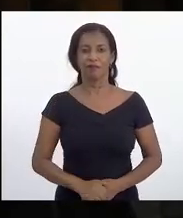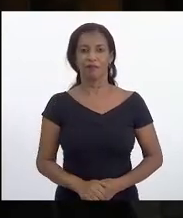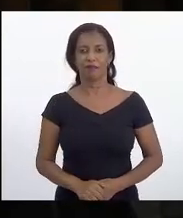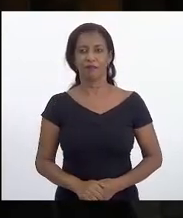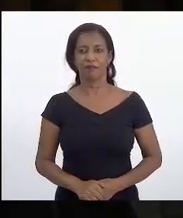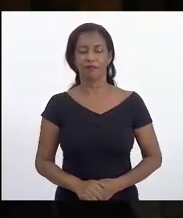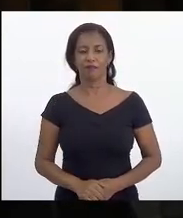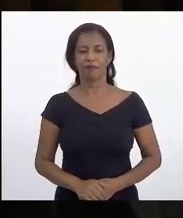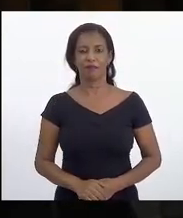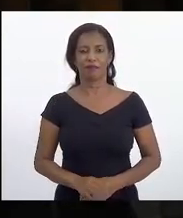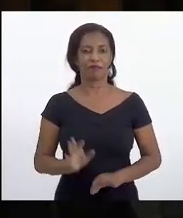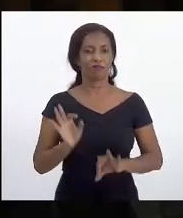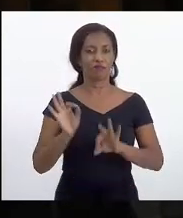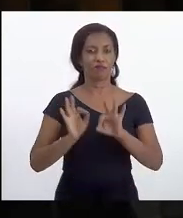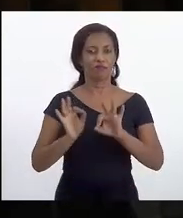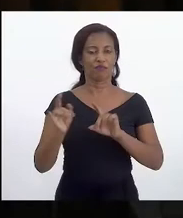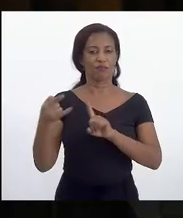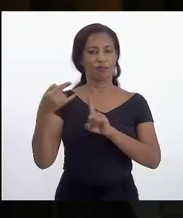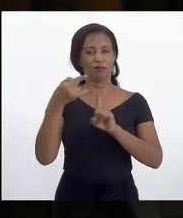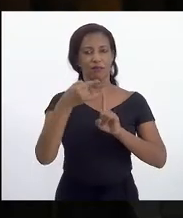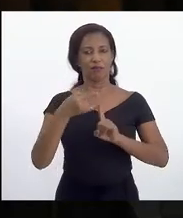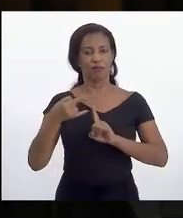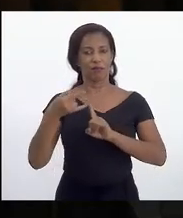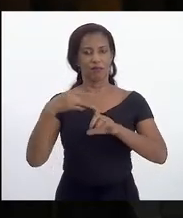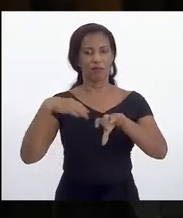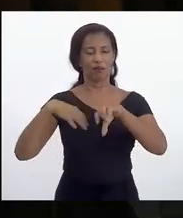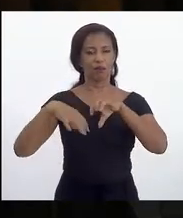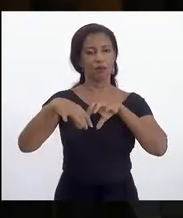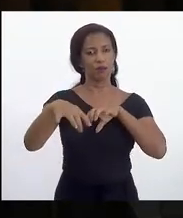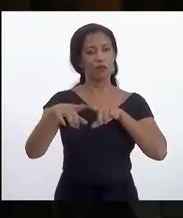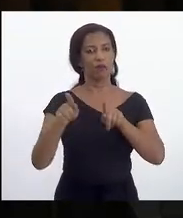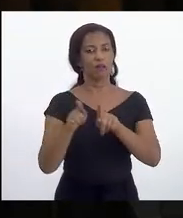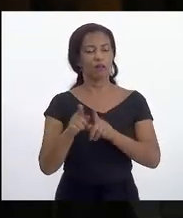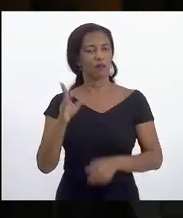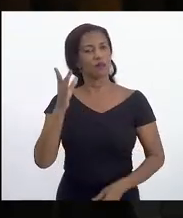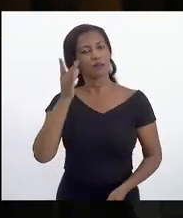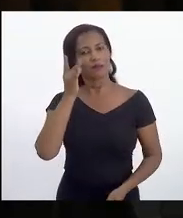de forma remota e presencial